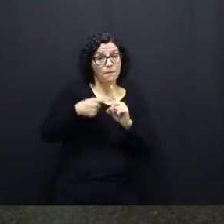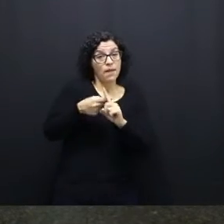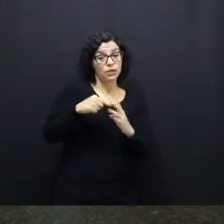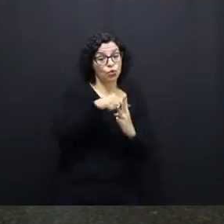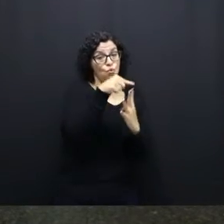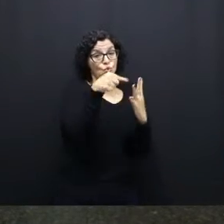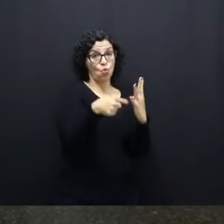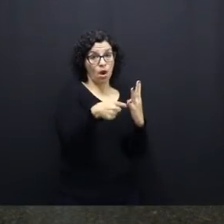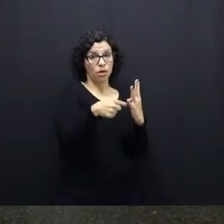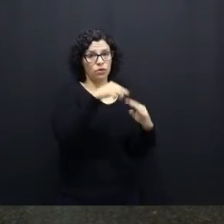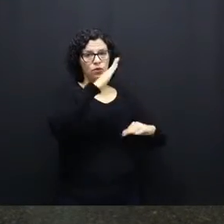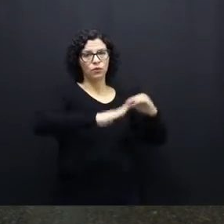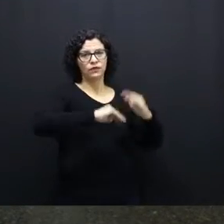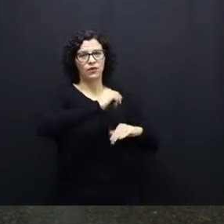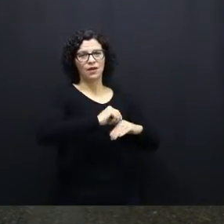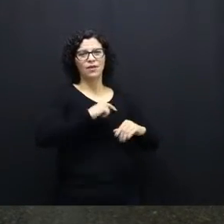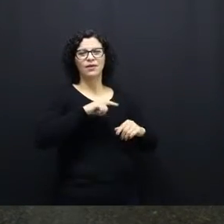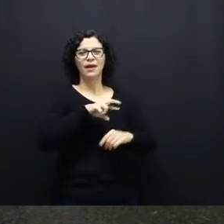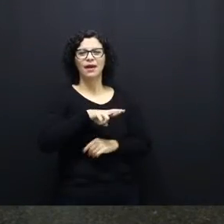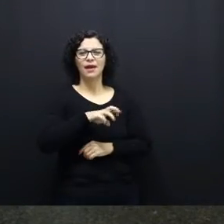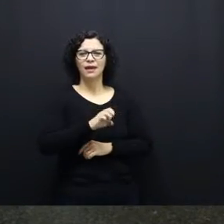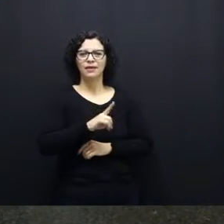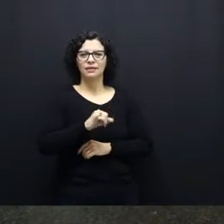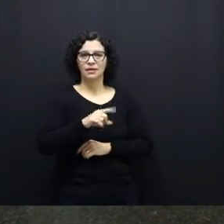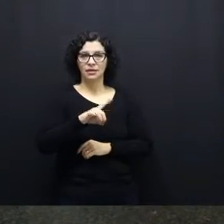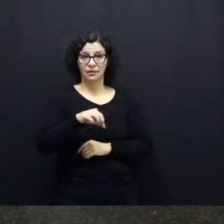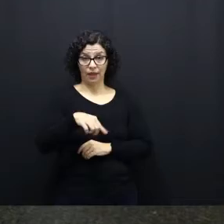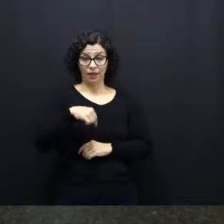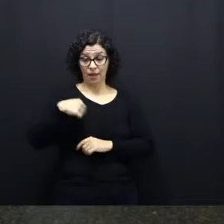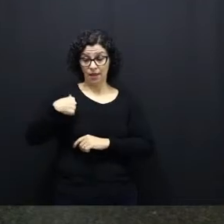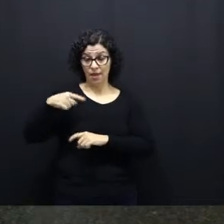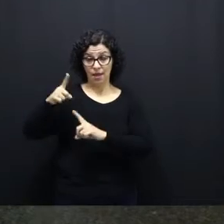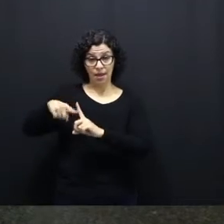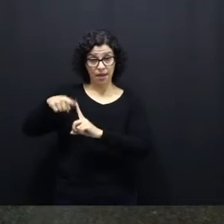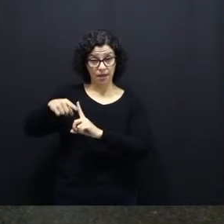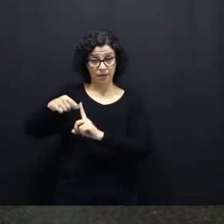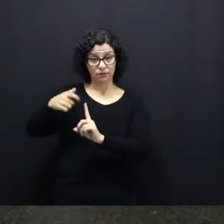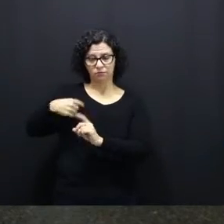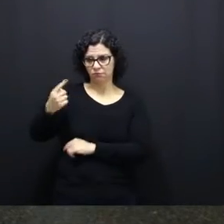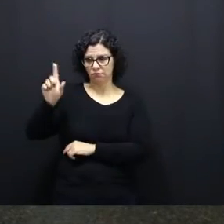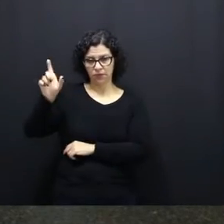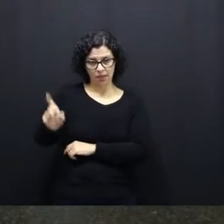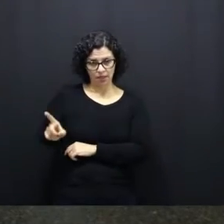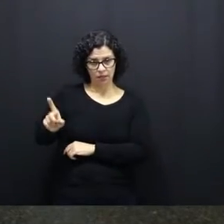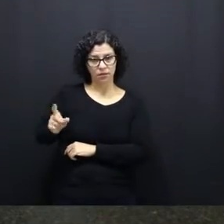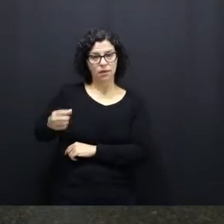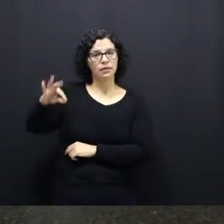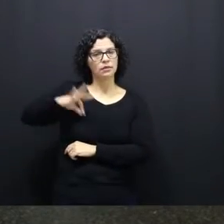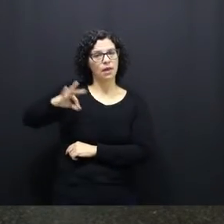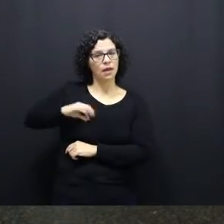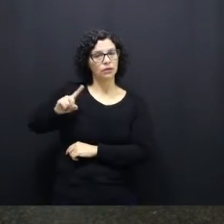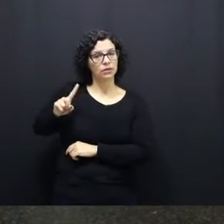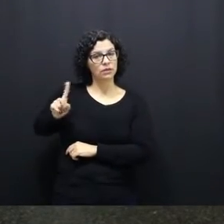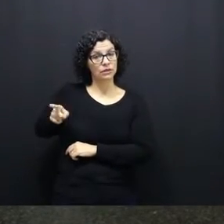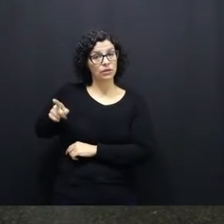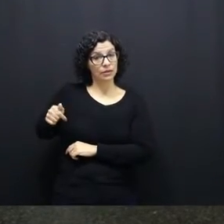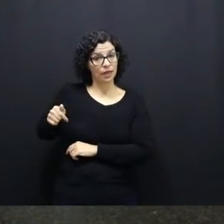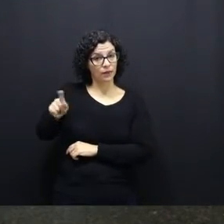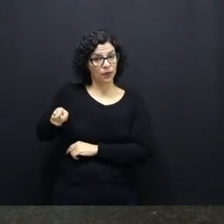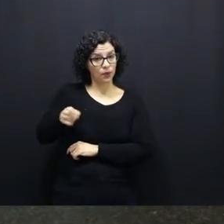e esse médico preceptor ele tem um salário base de 15 16 17 mil reais o médico residente